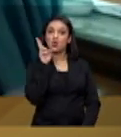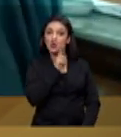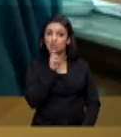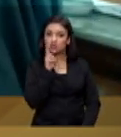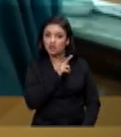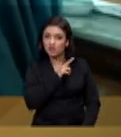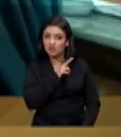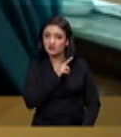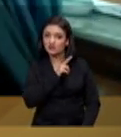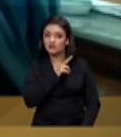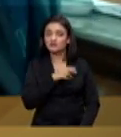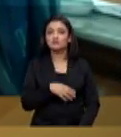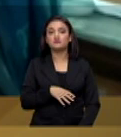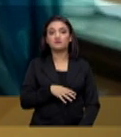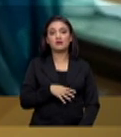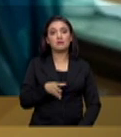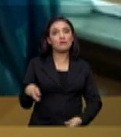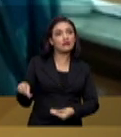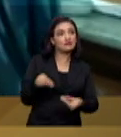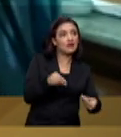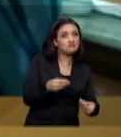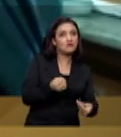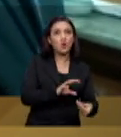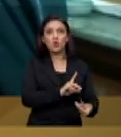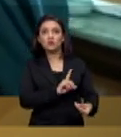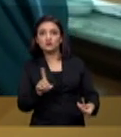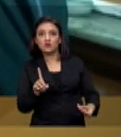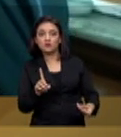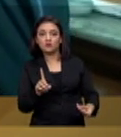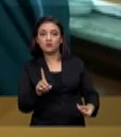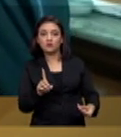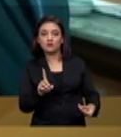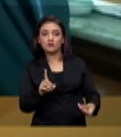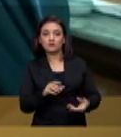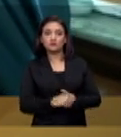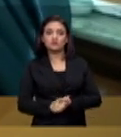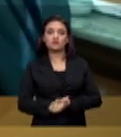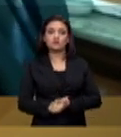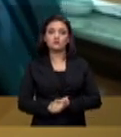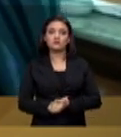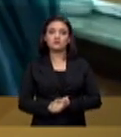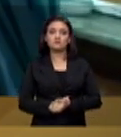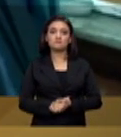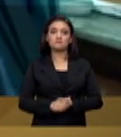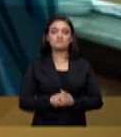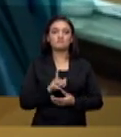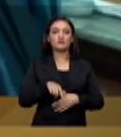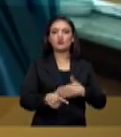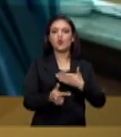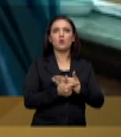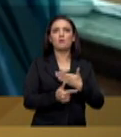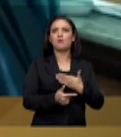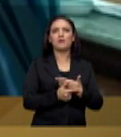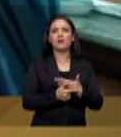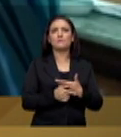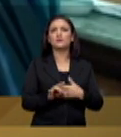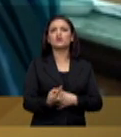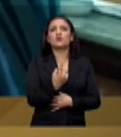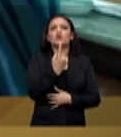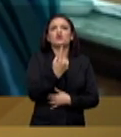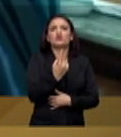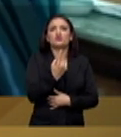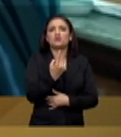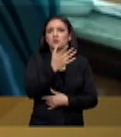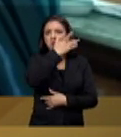para indeferir a tutela de urgência é unicamente do relator.